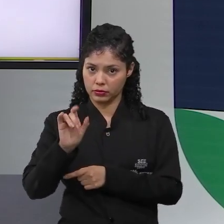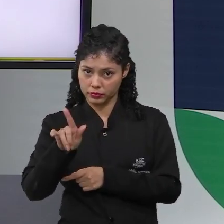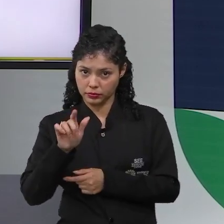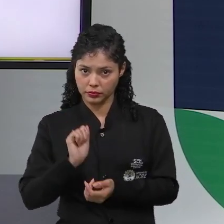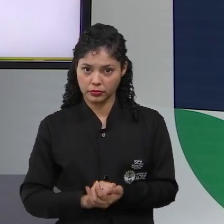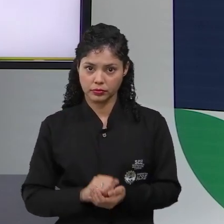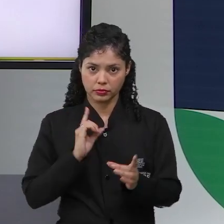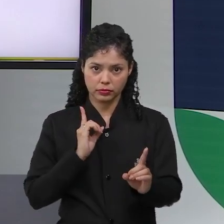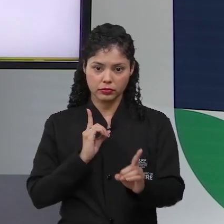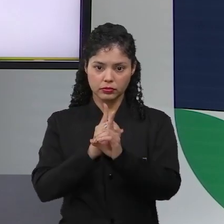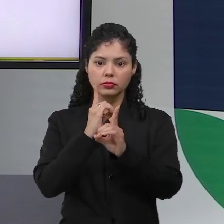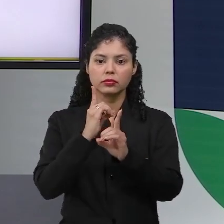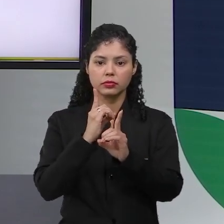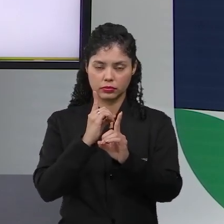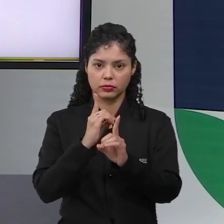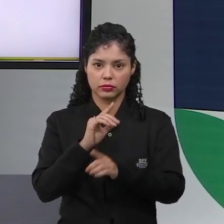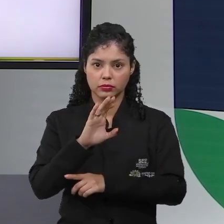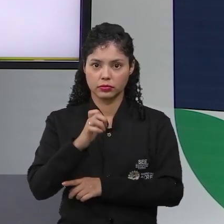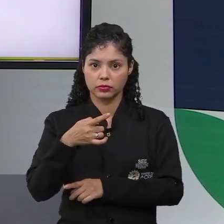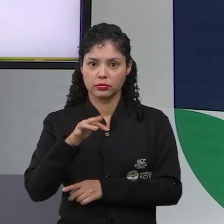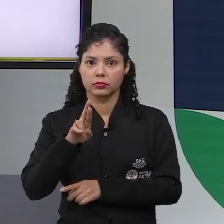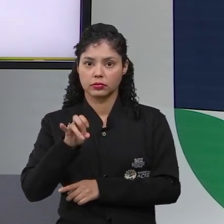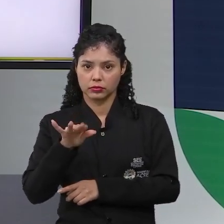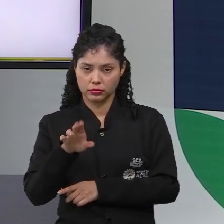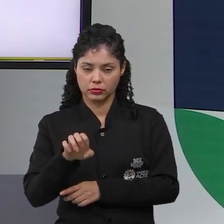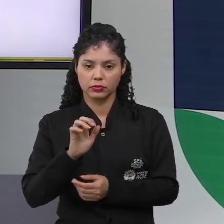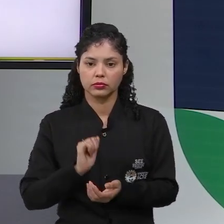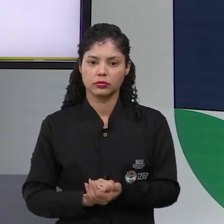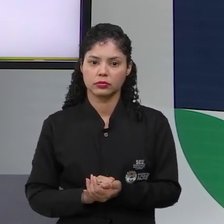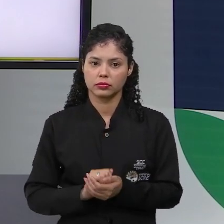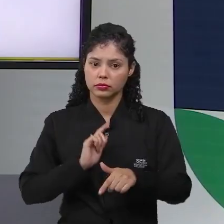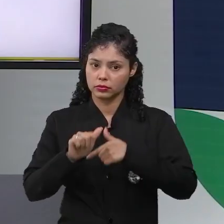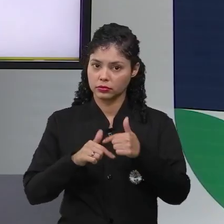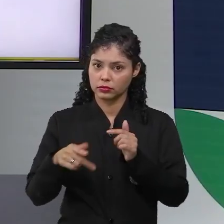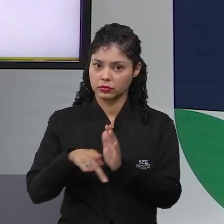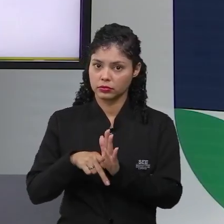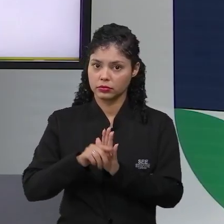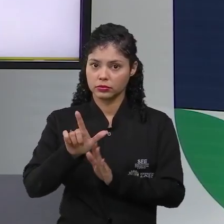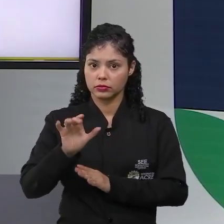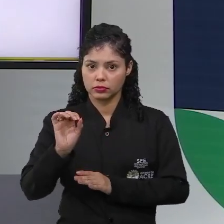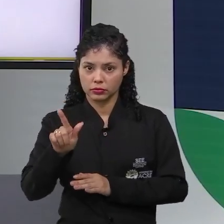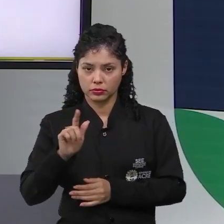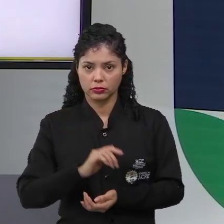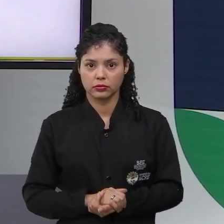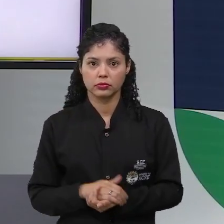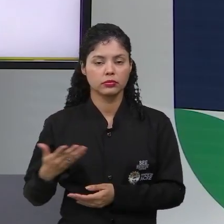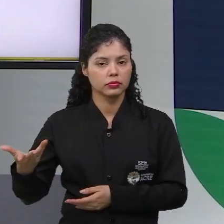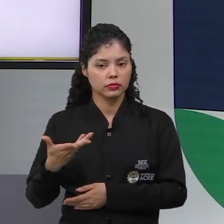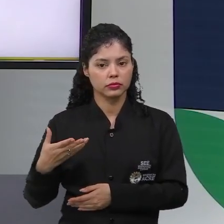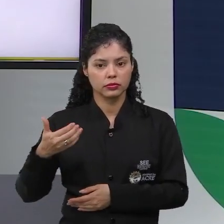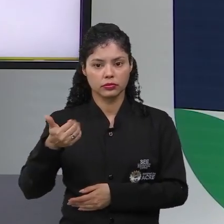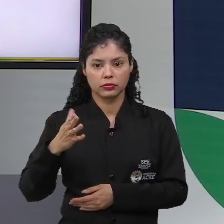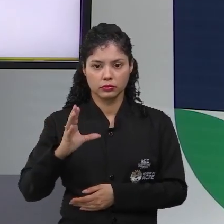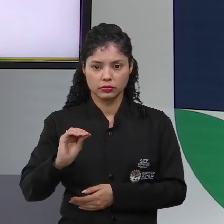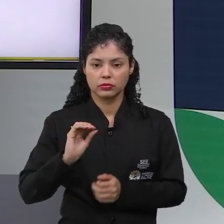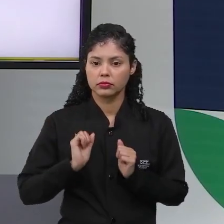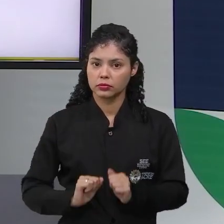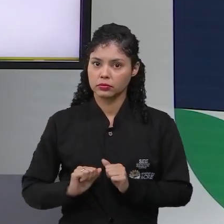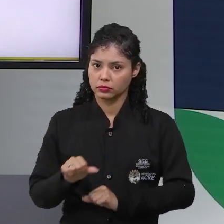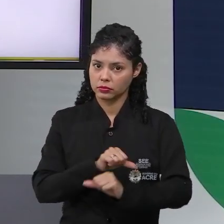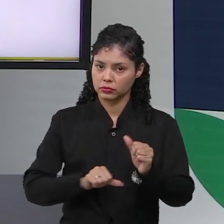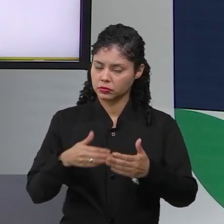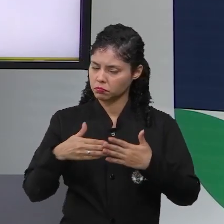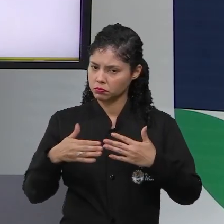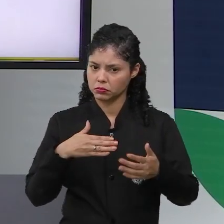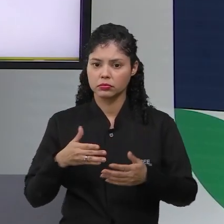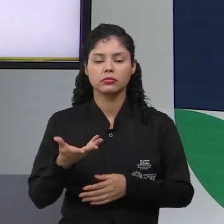queríamos descobrir o expoente, então nós trabalhamos com logaritmo. Agora veja que eu mudei para a base 10. Você poderia mudar para qualquer